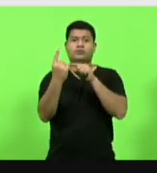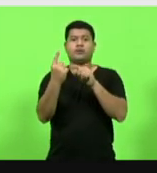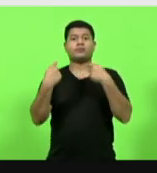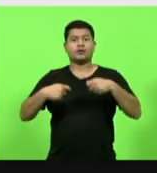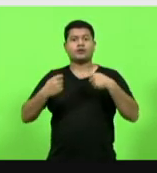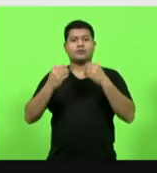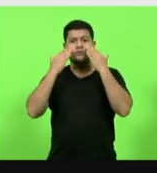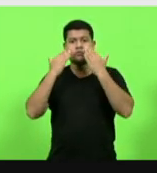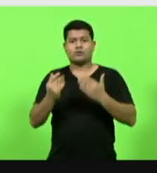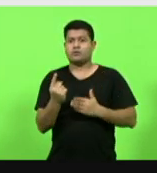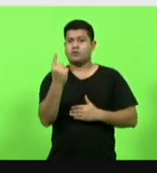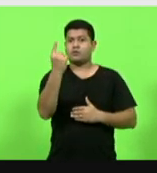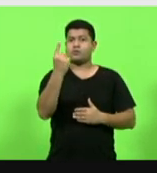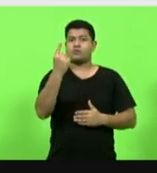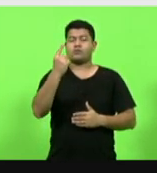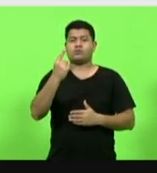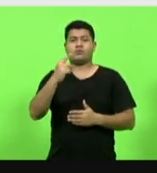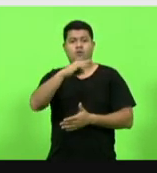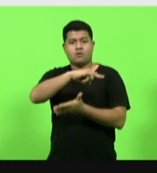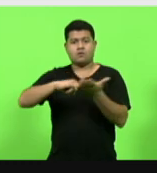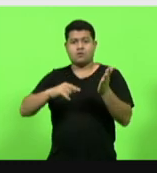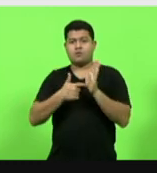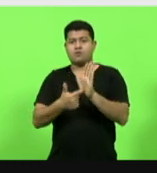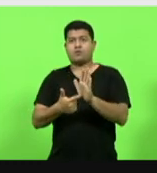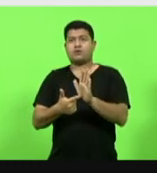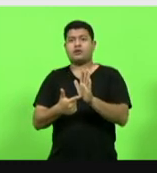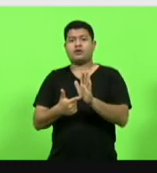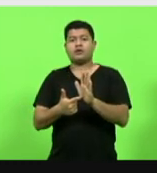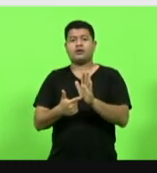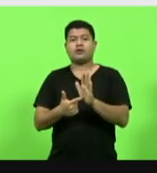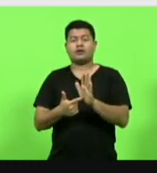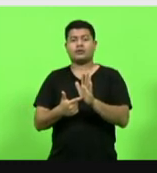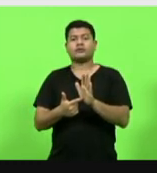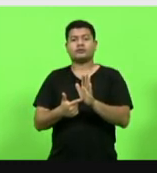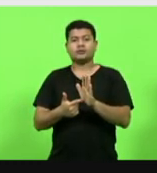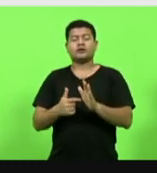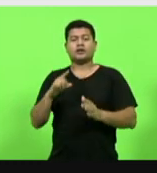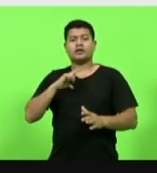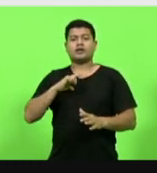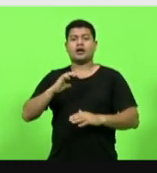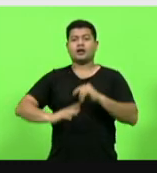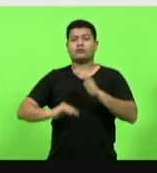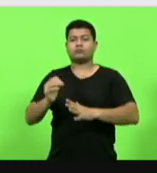um atestado ou certidão de capacidade técnica